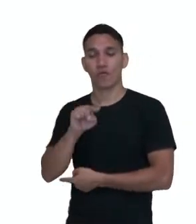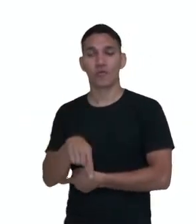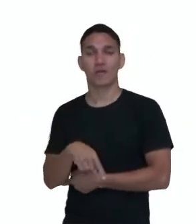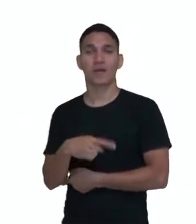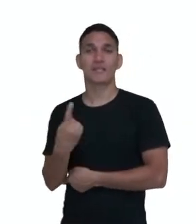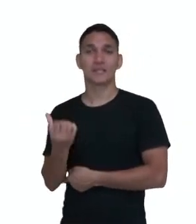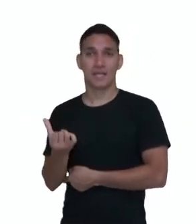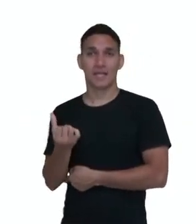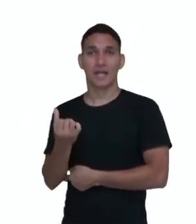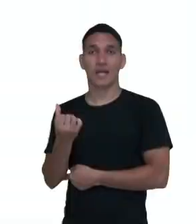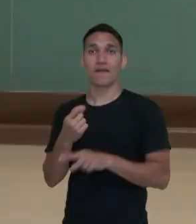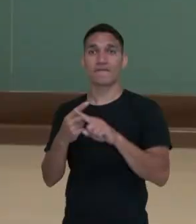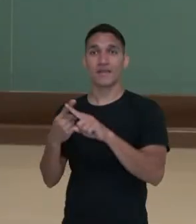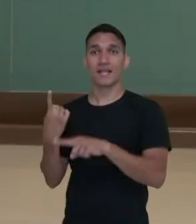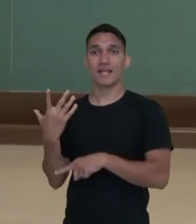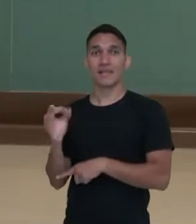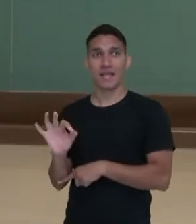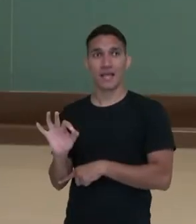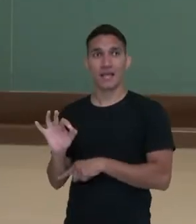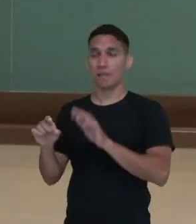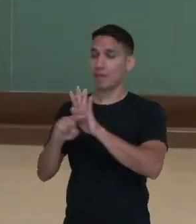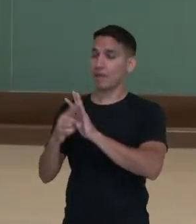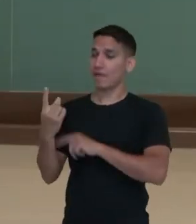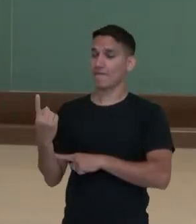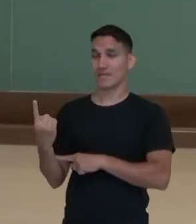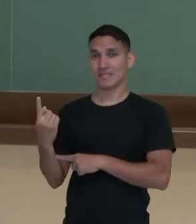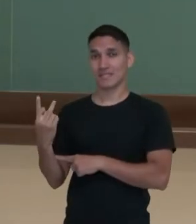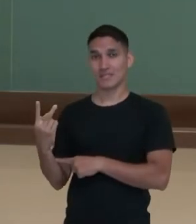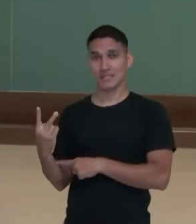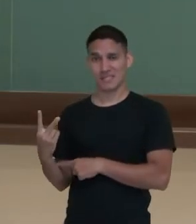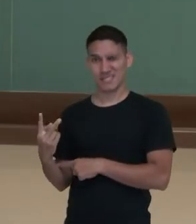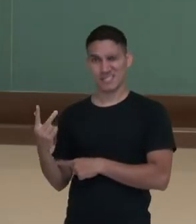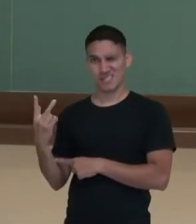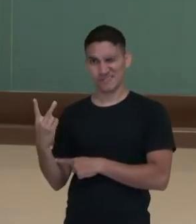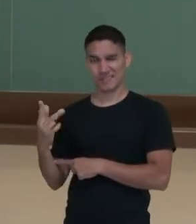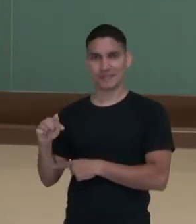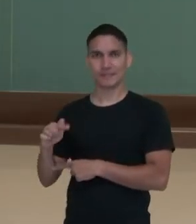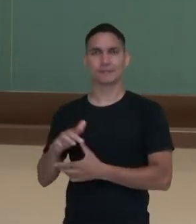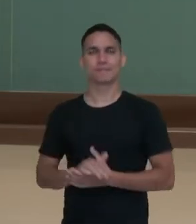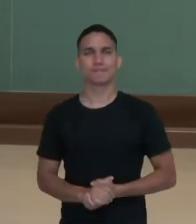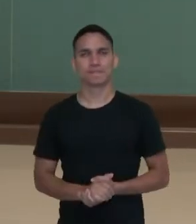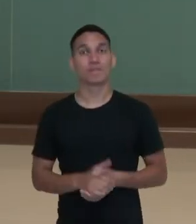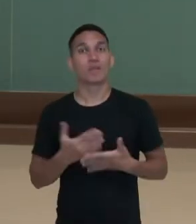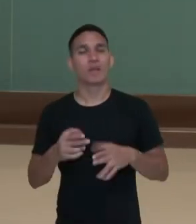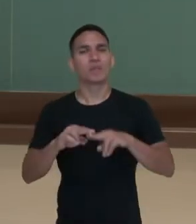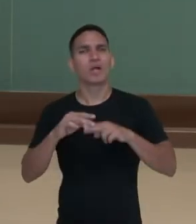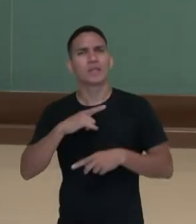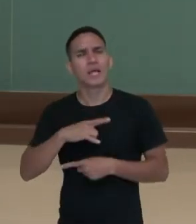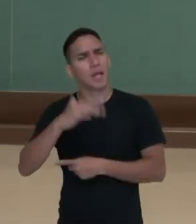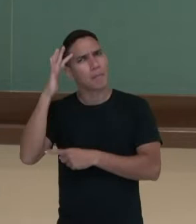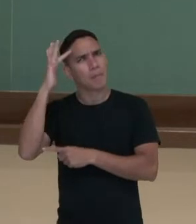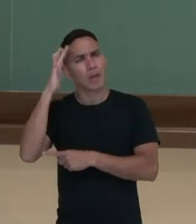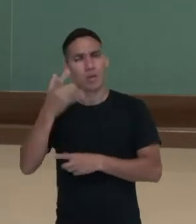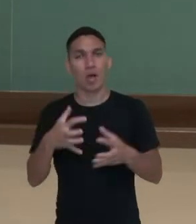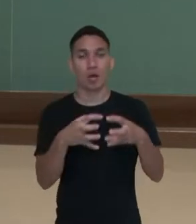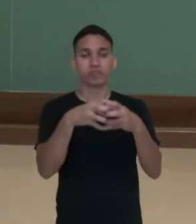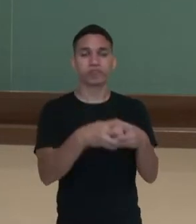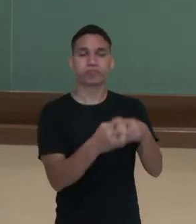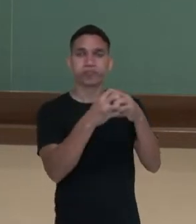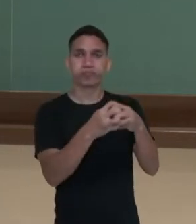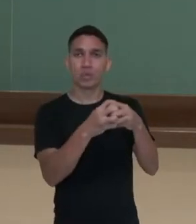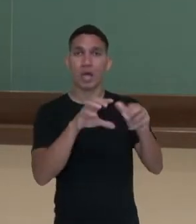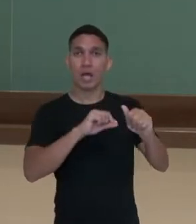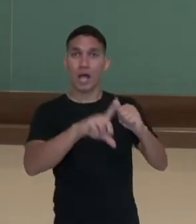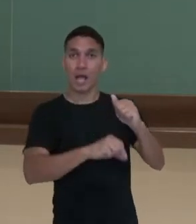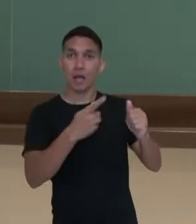vezes 10 na menos 27 quilogramas. Então, a ideia da massa atômica é a divisão, então, do átomo